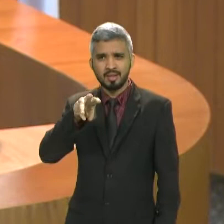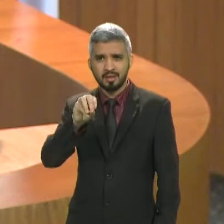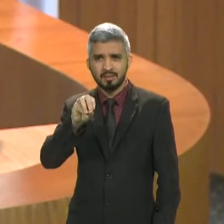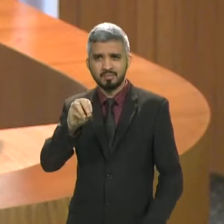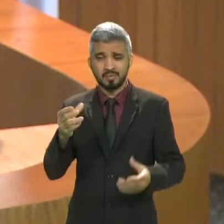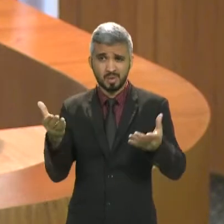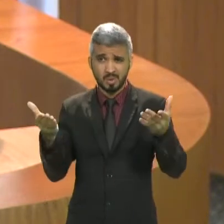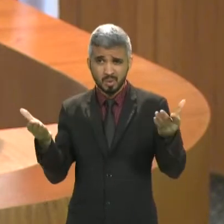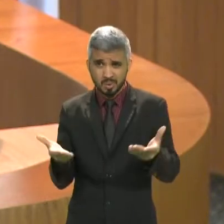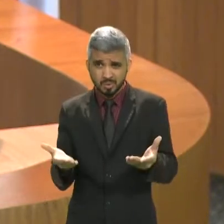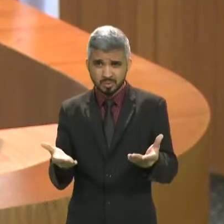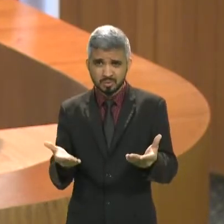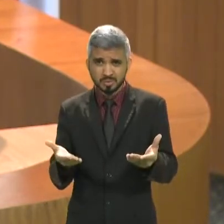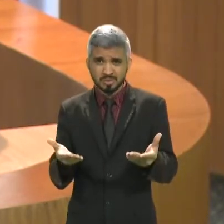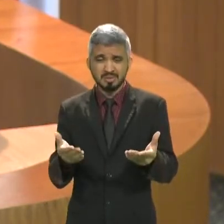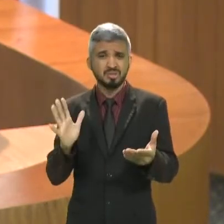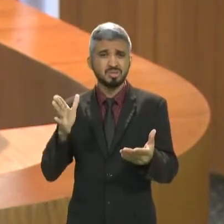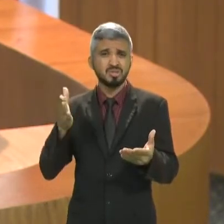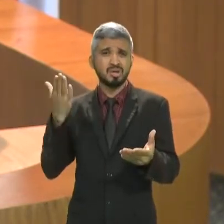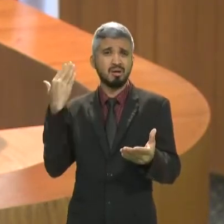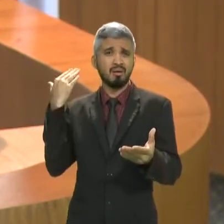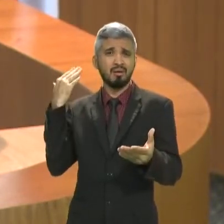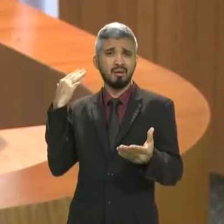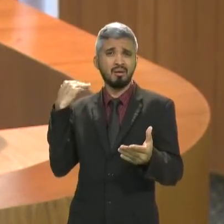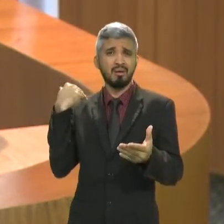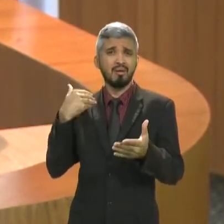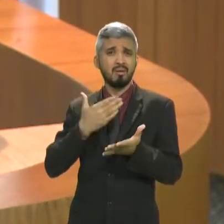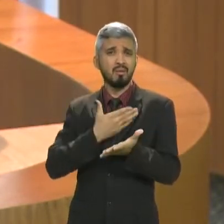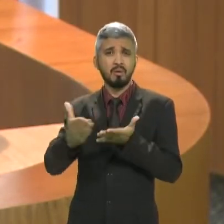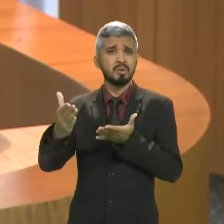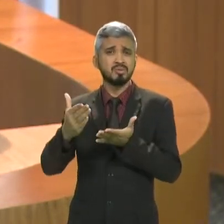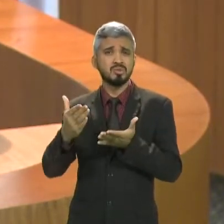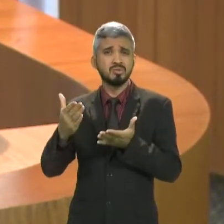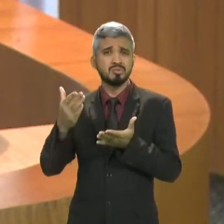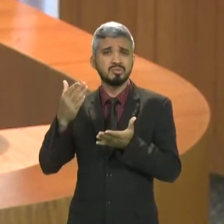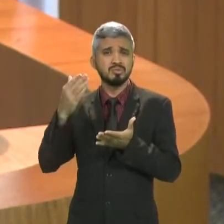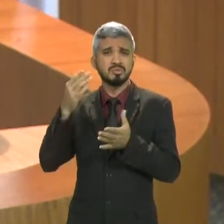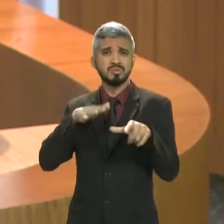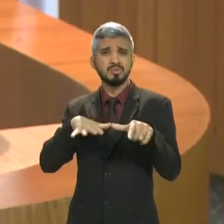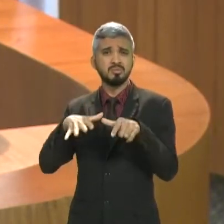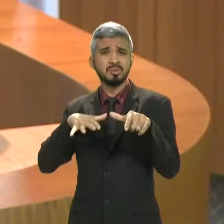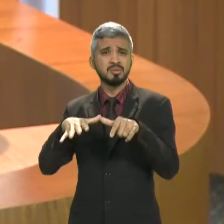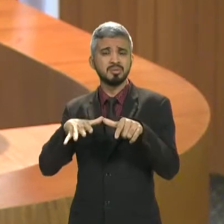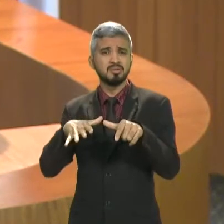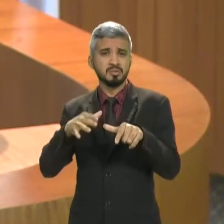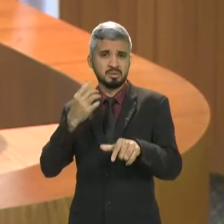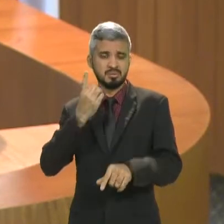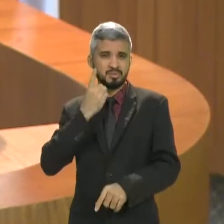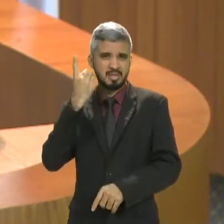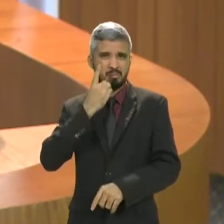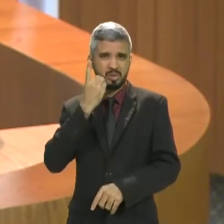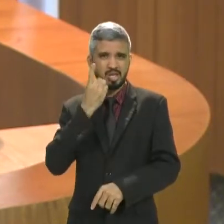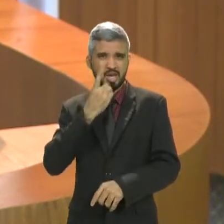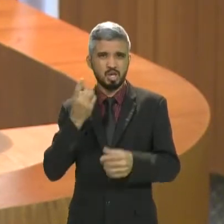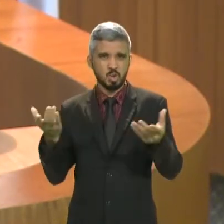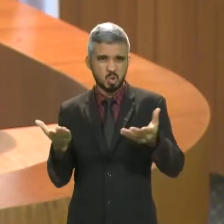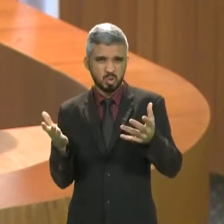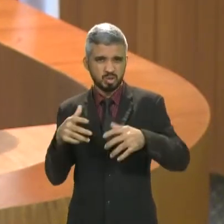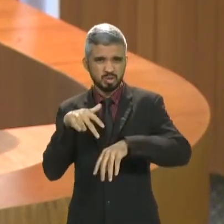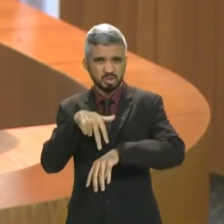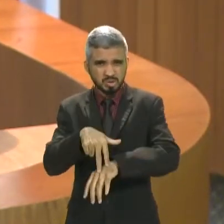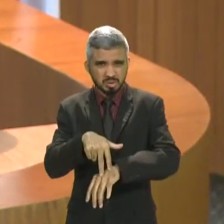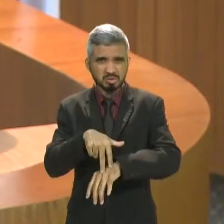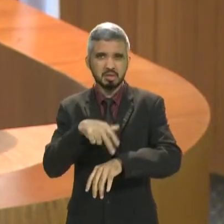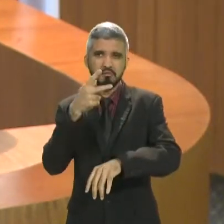Já aqui, com vários dias de trabalho nesta casa, os senhores deputados vêm falar aqui de ainda